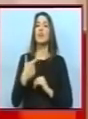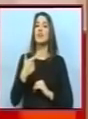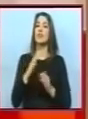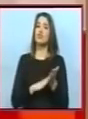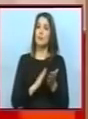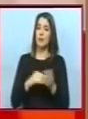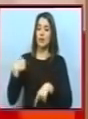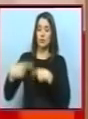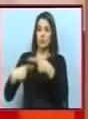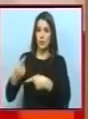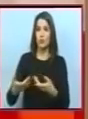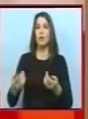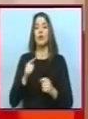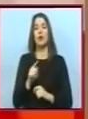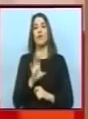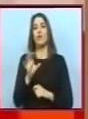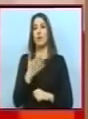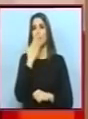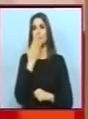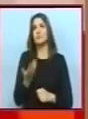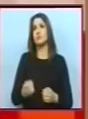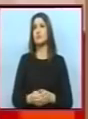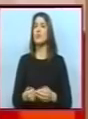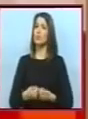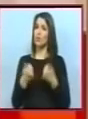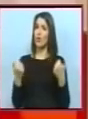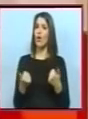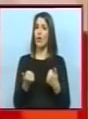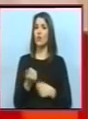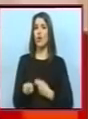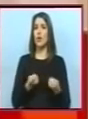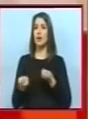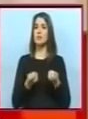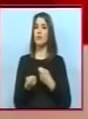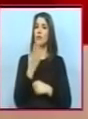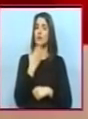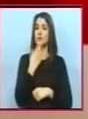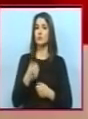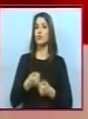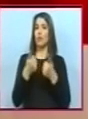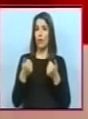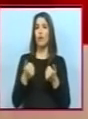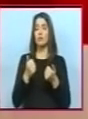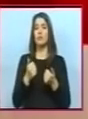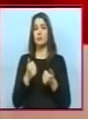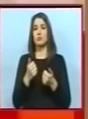diria, mais organizada, a forma mais convencional de organizar